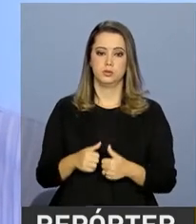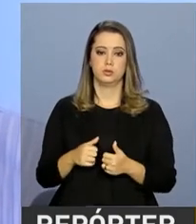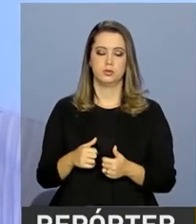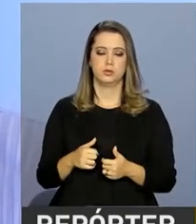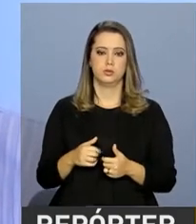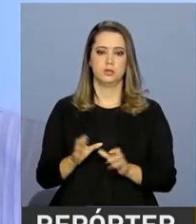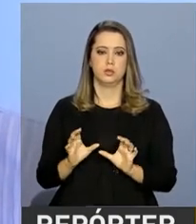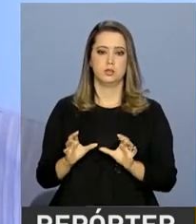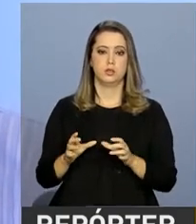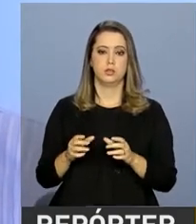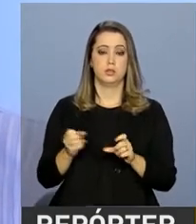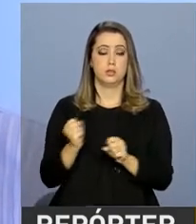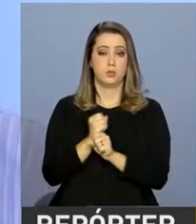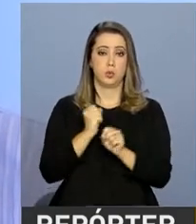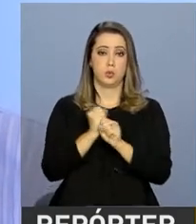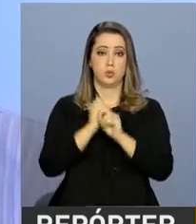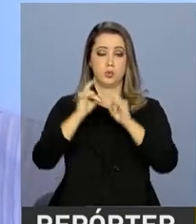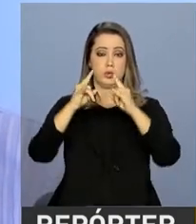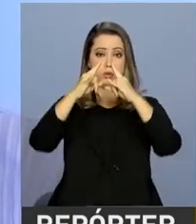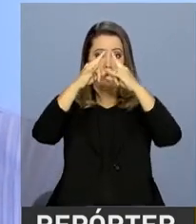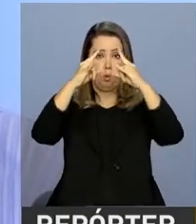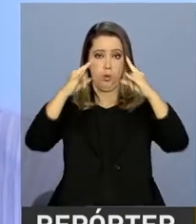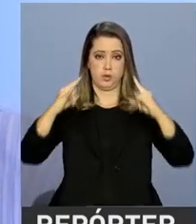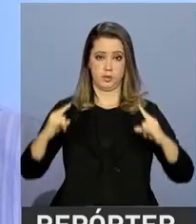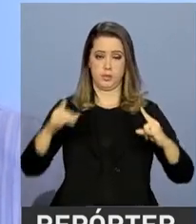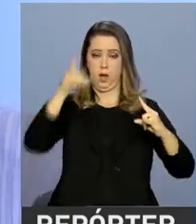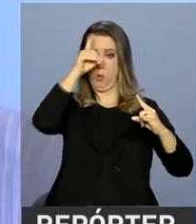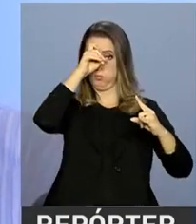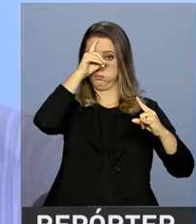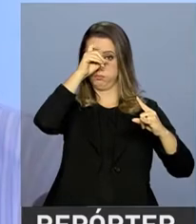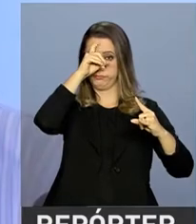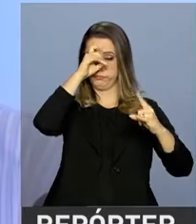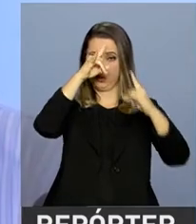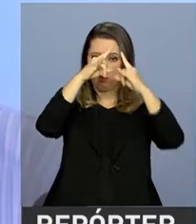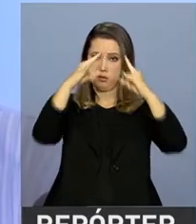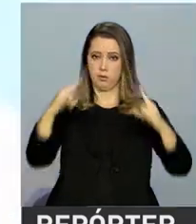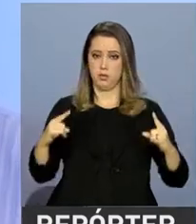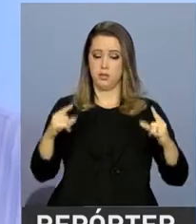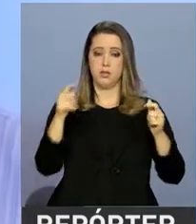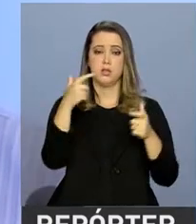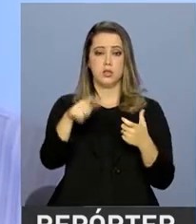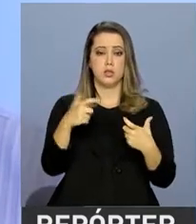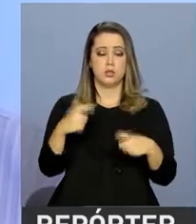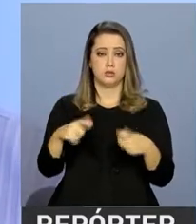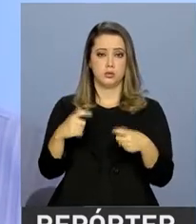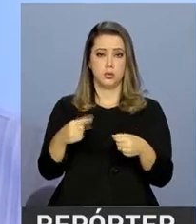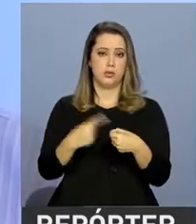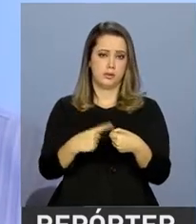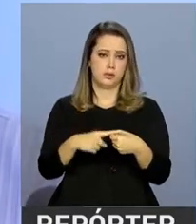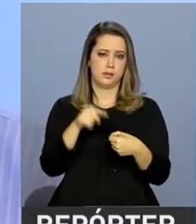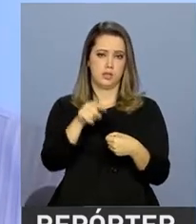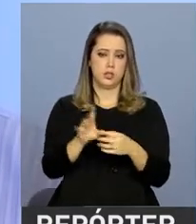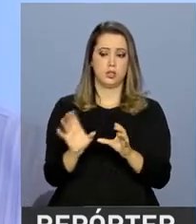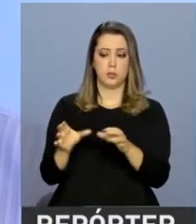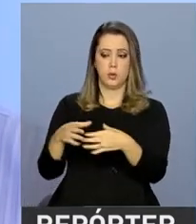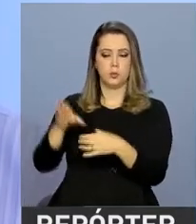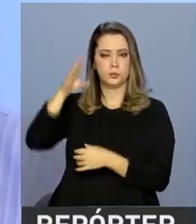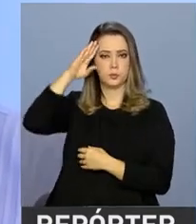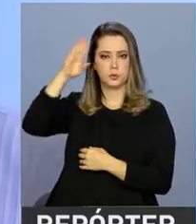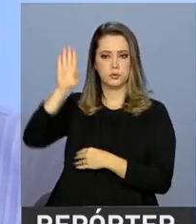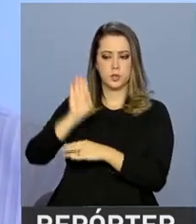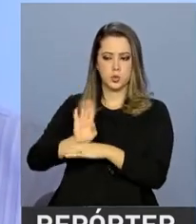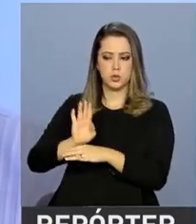um hospital de campanha para a região de pacaraíma as forças armadas vão reforçar também